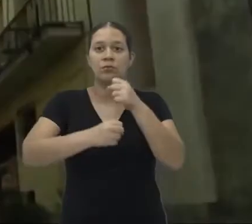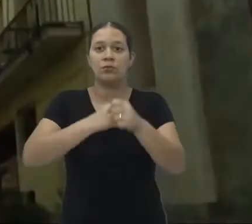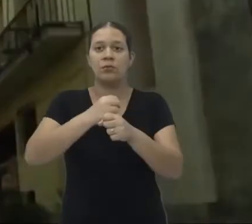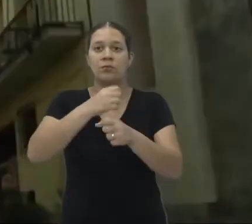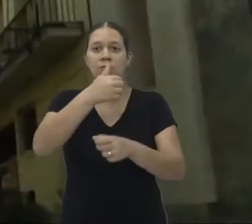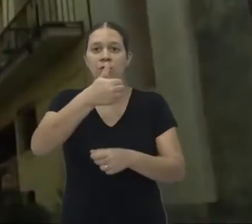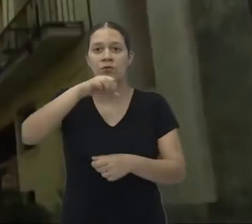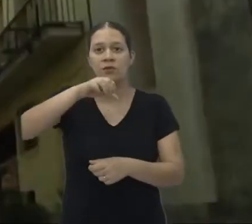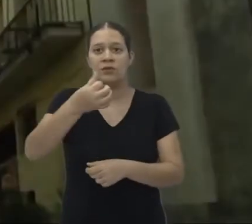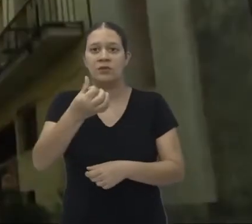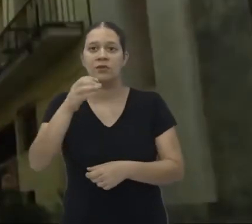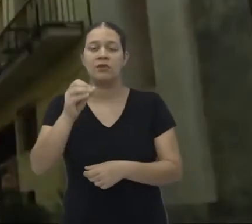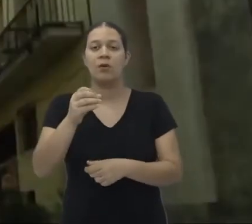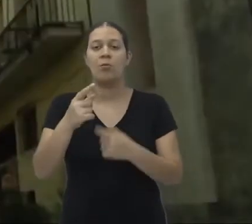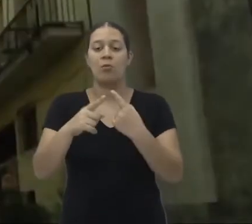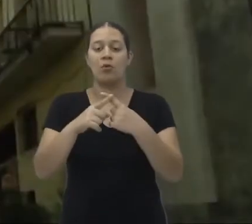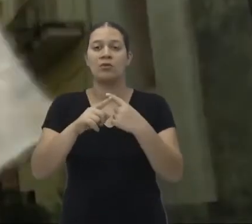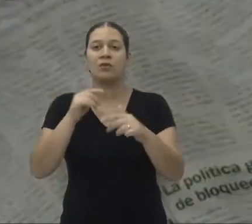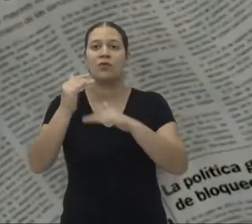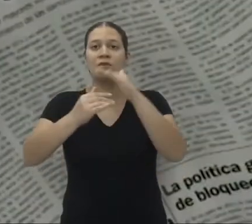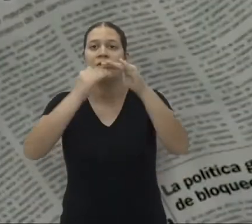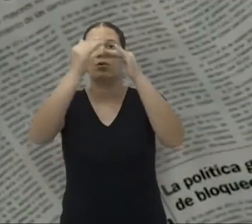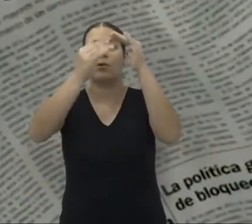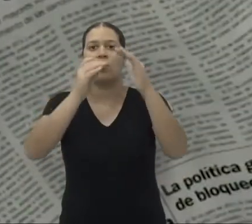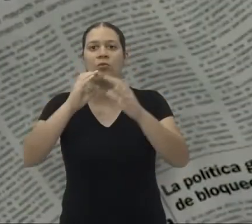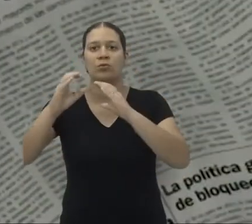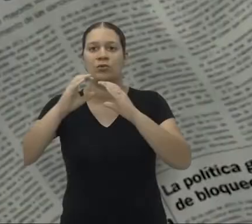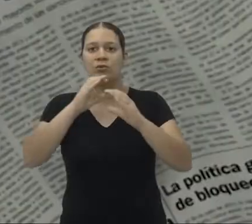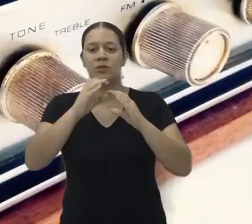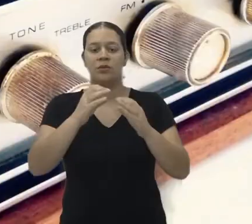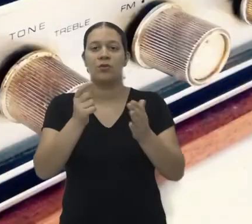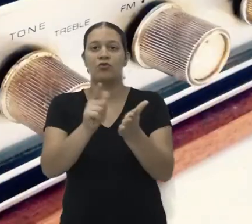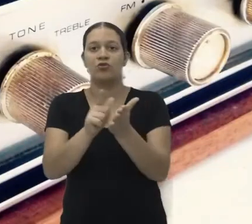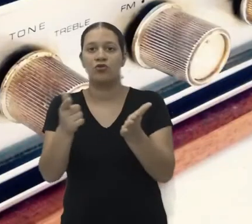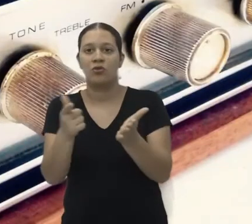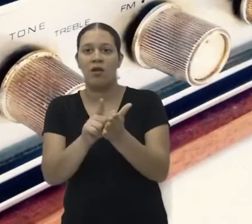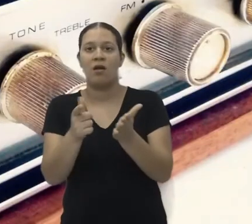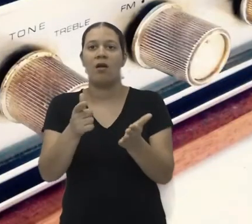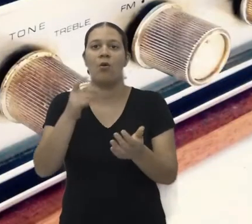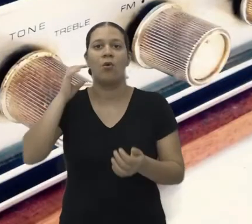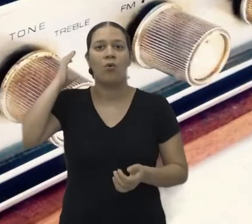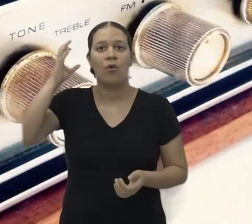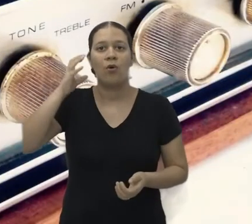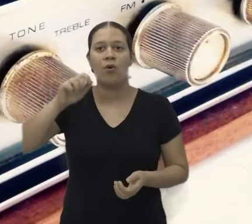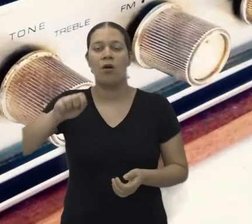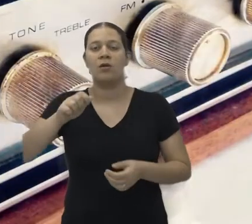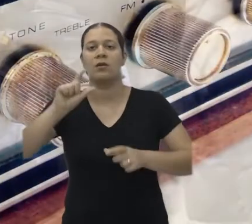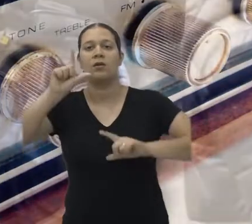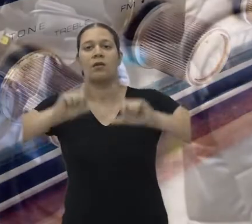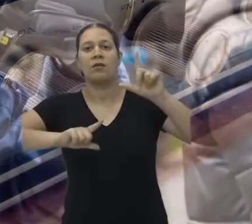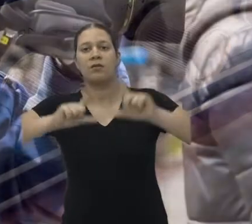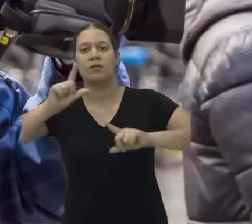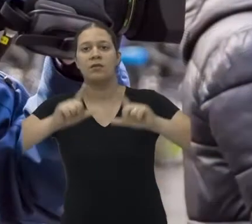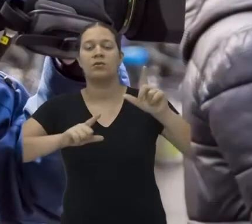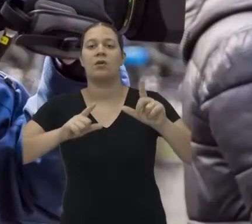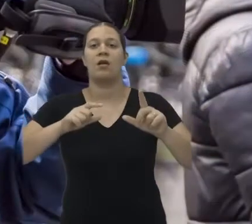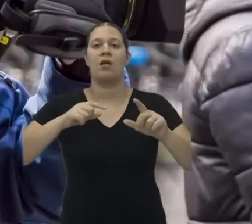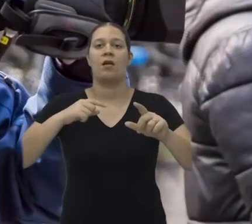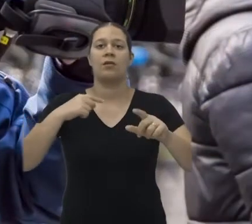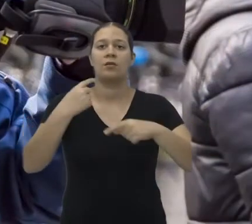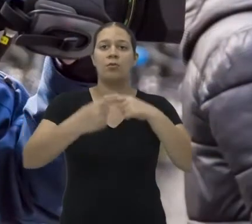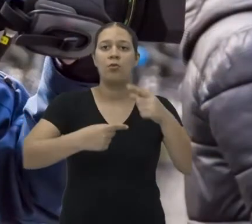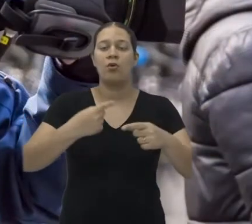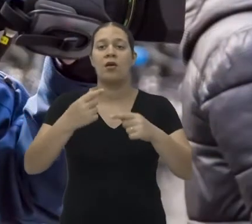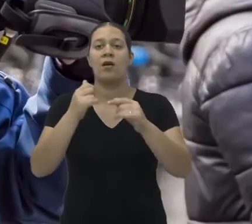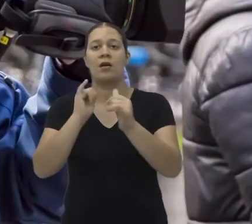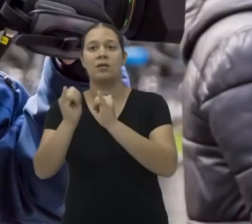anos 1960, por causa da evolução dos meios de comunicação, passando dos jornais para o rádio, televisão, até chegar